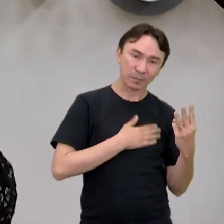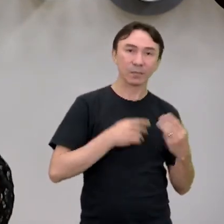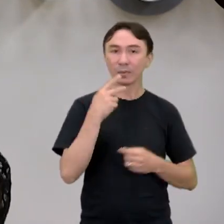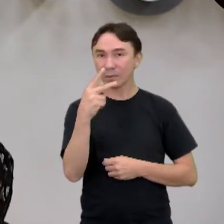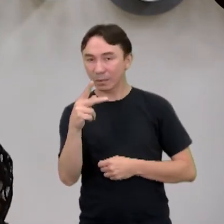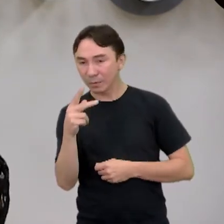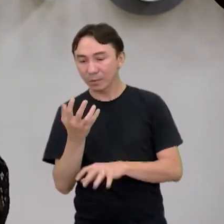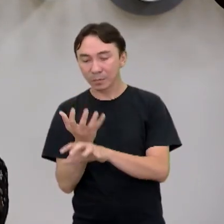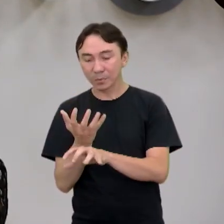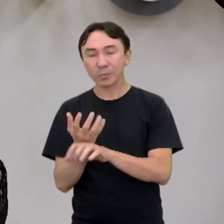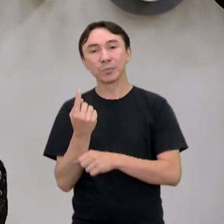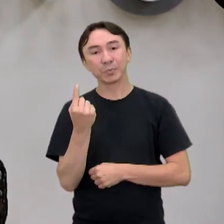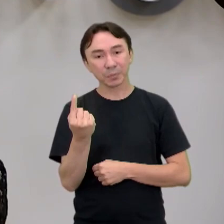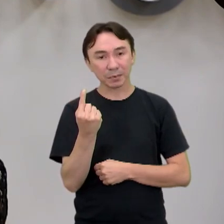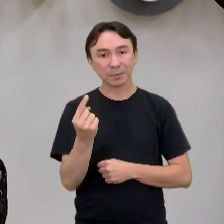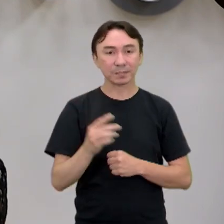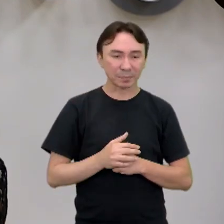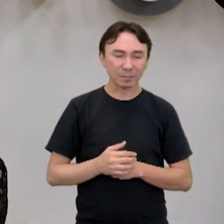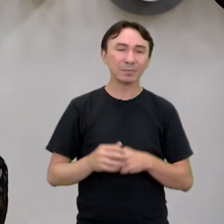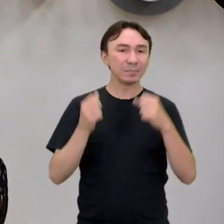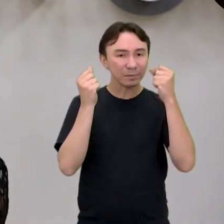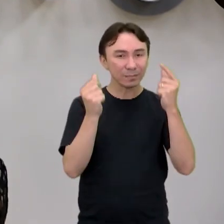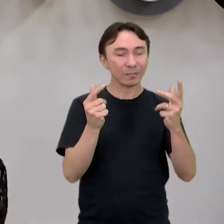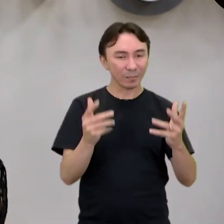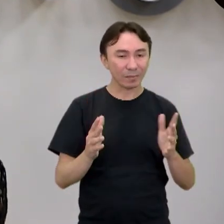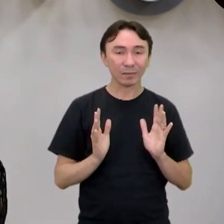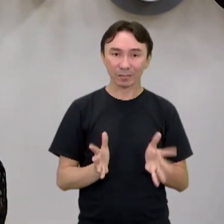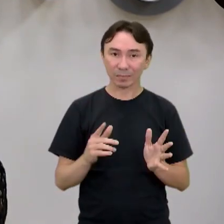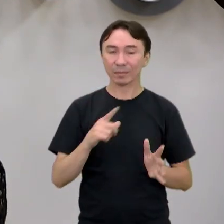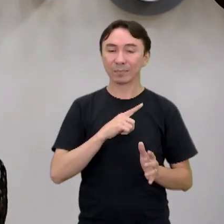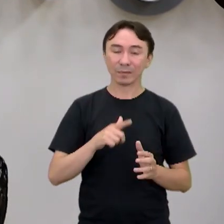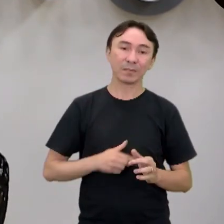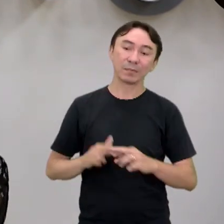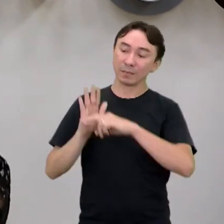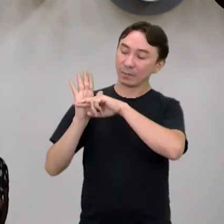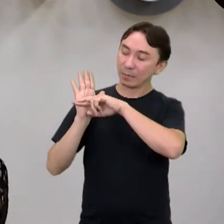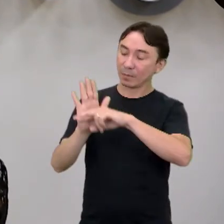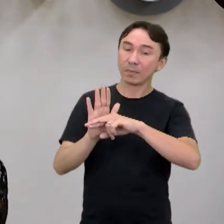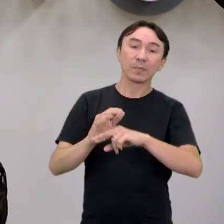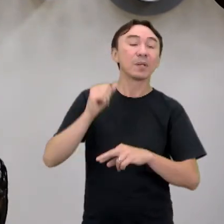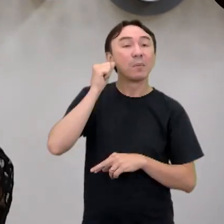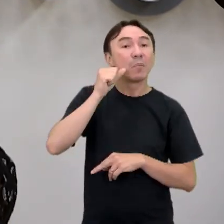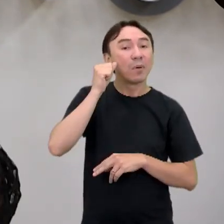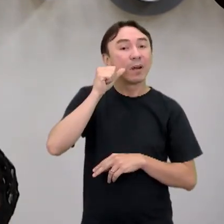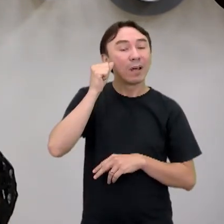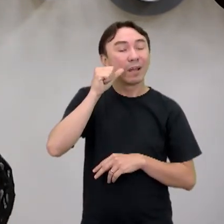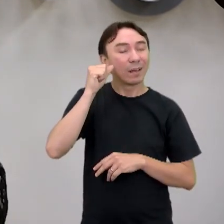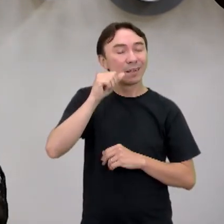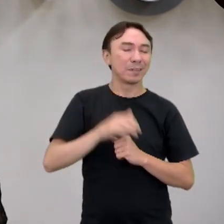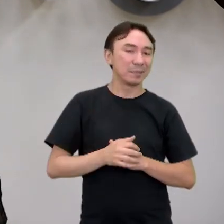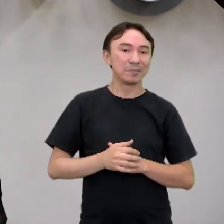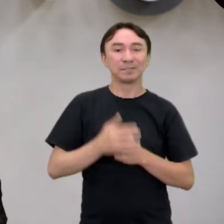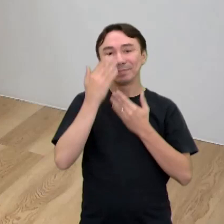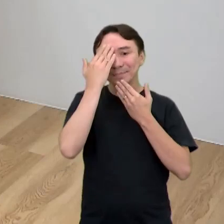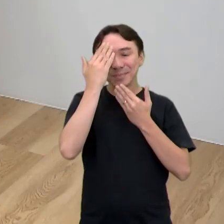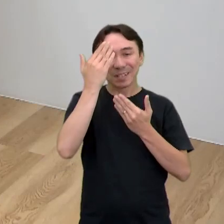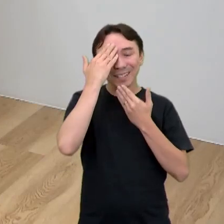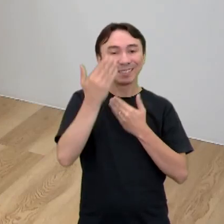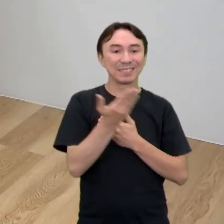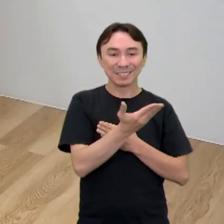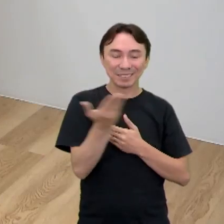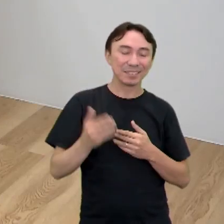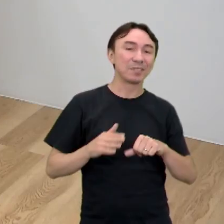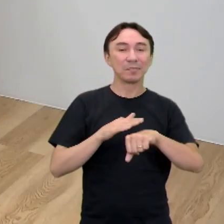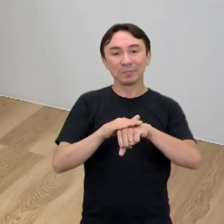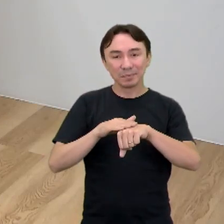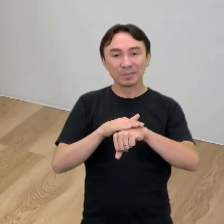ligação. Já falamos de representatividade feminina também no meu componente. E muito obrigada por conversar sobre isso com os estudantes. Sim,